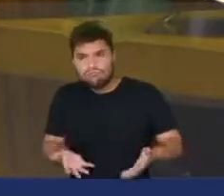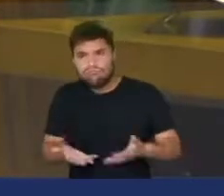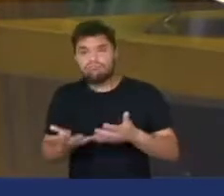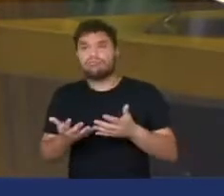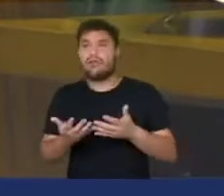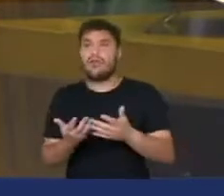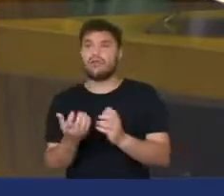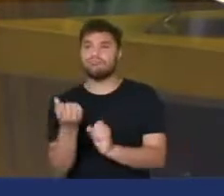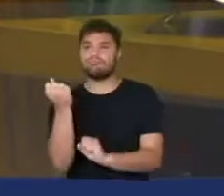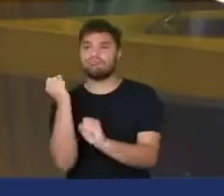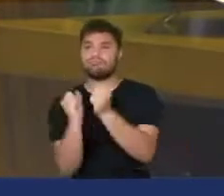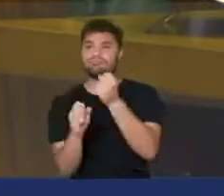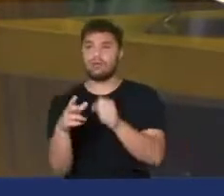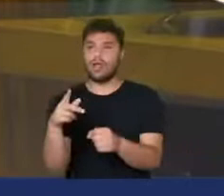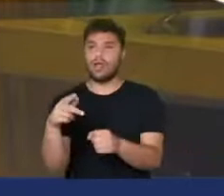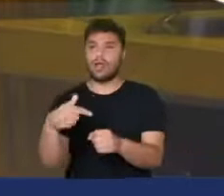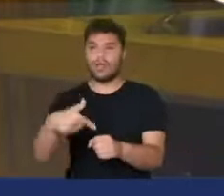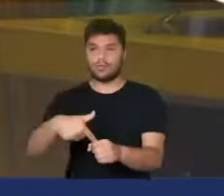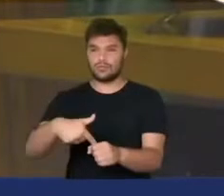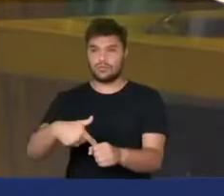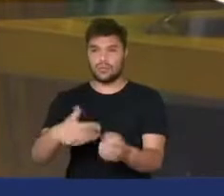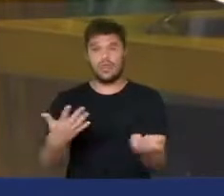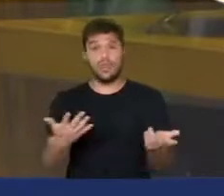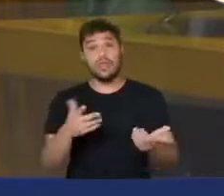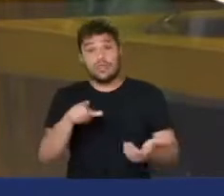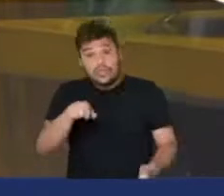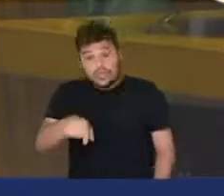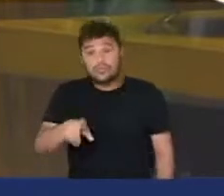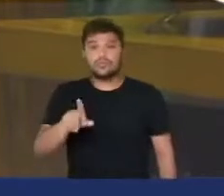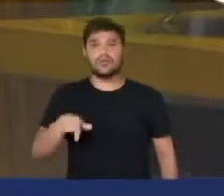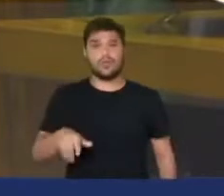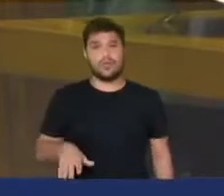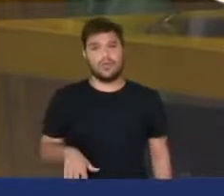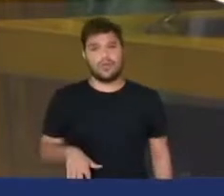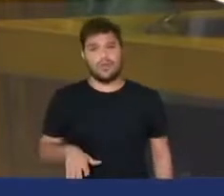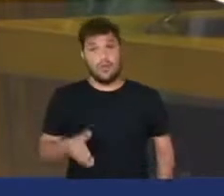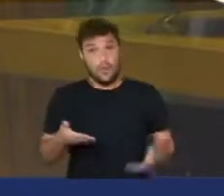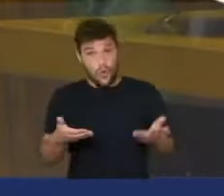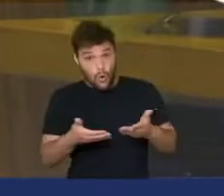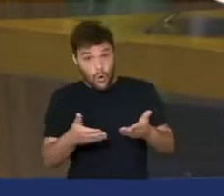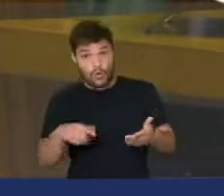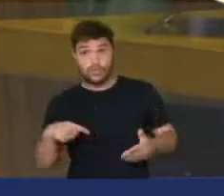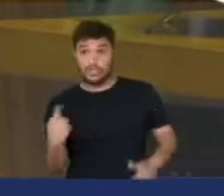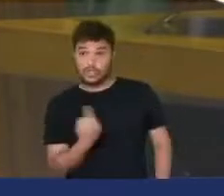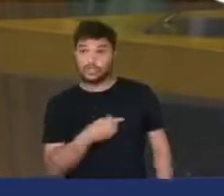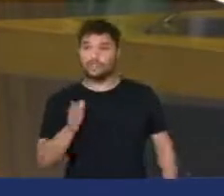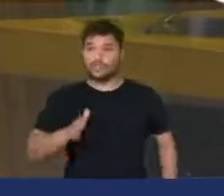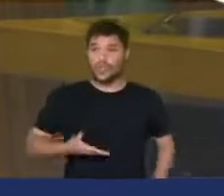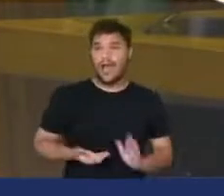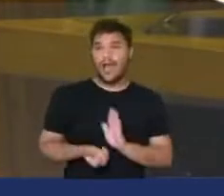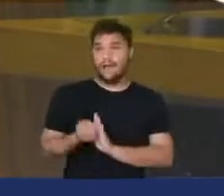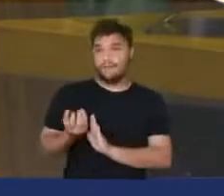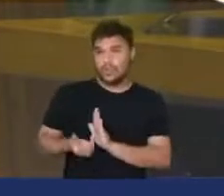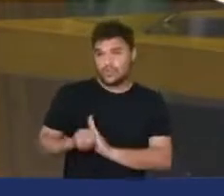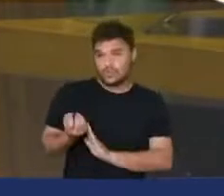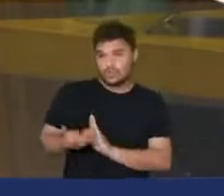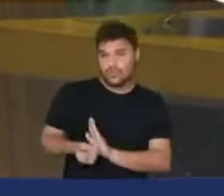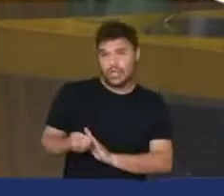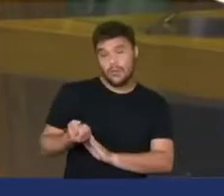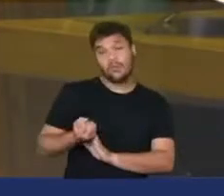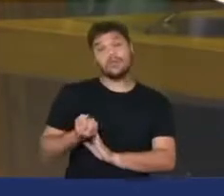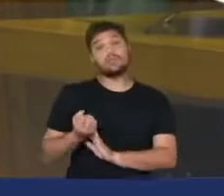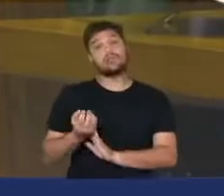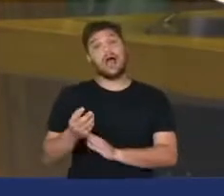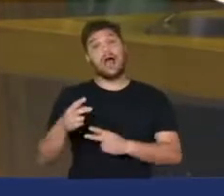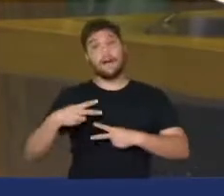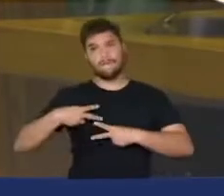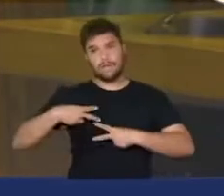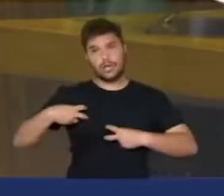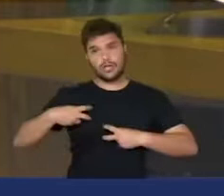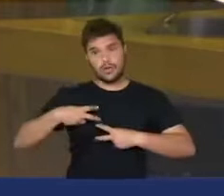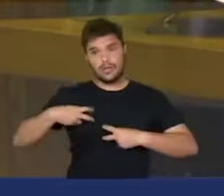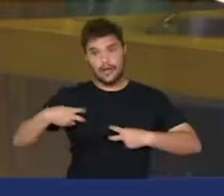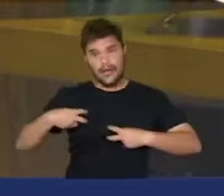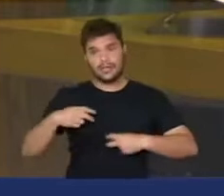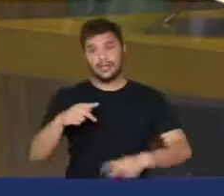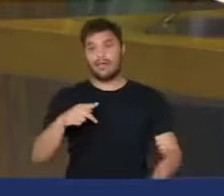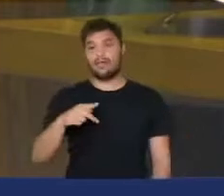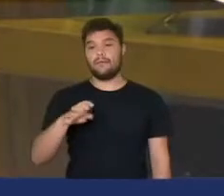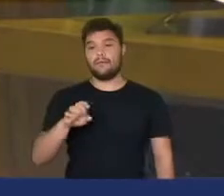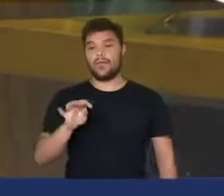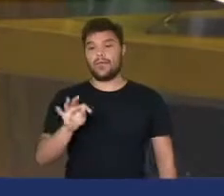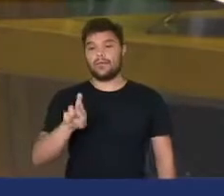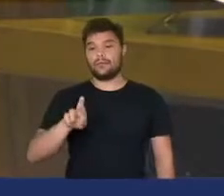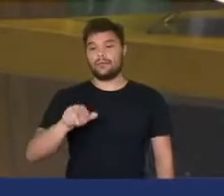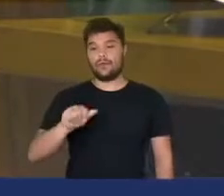Porque é essa que é a questão. Nós hoje já produzimos, e a Petrobras tem a capacidade de produzir